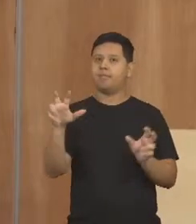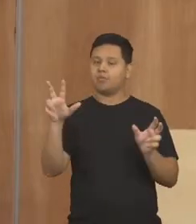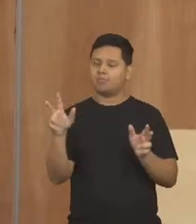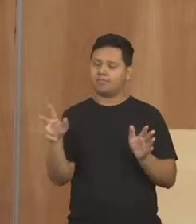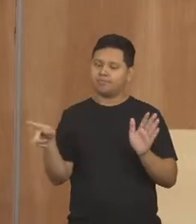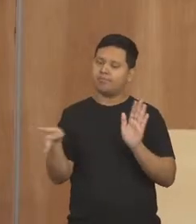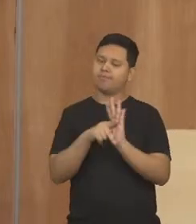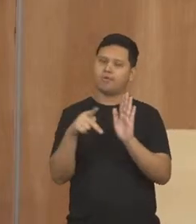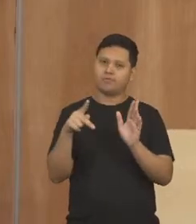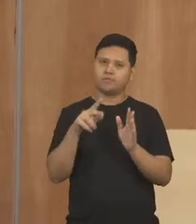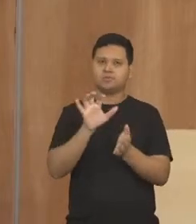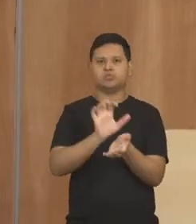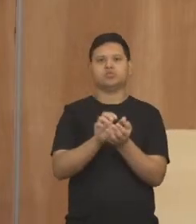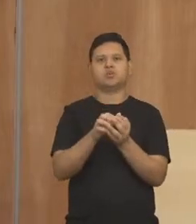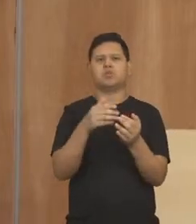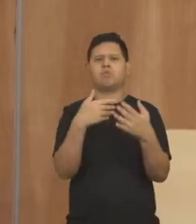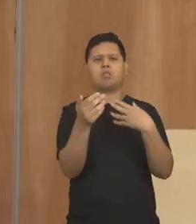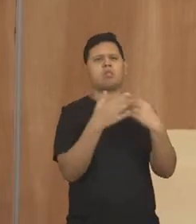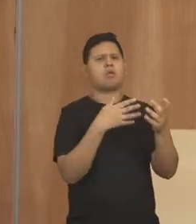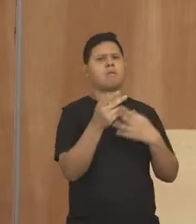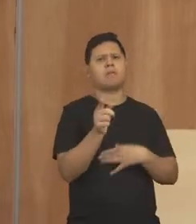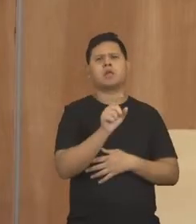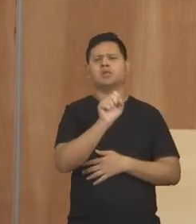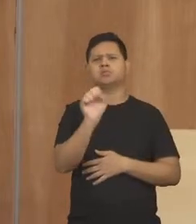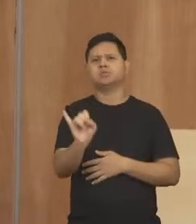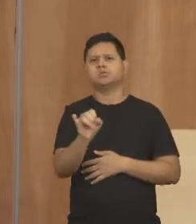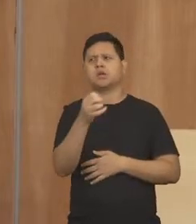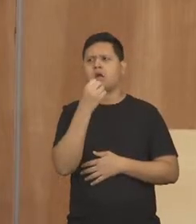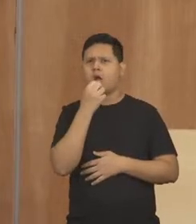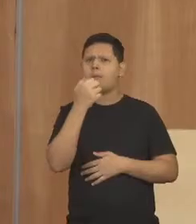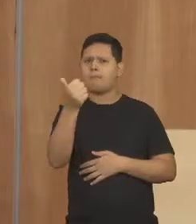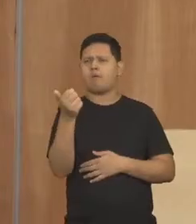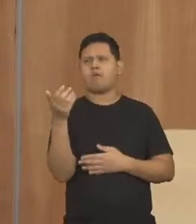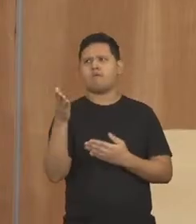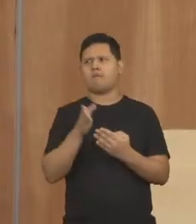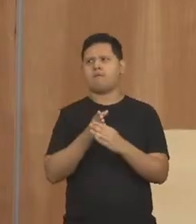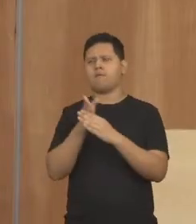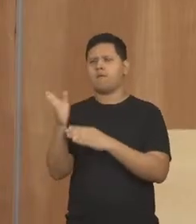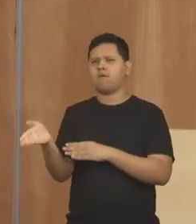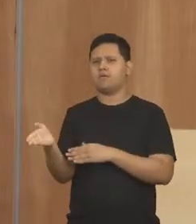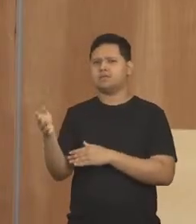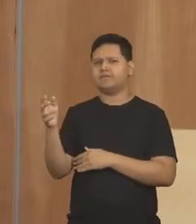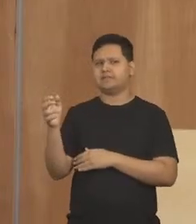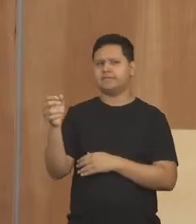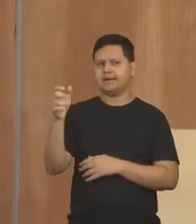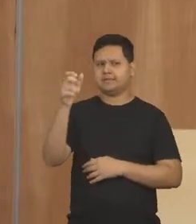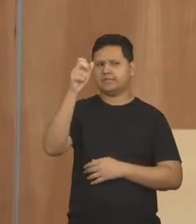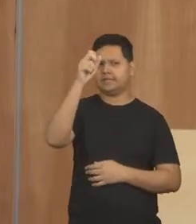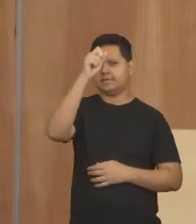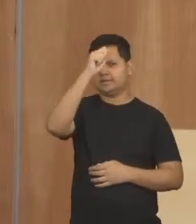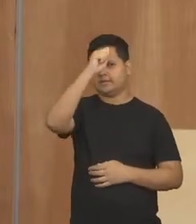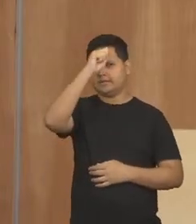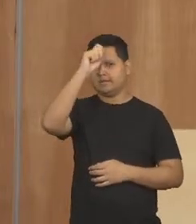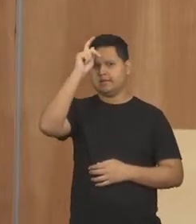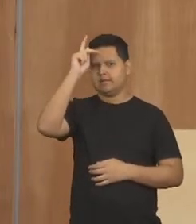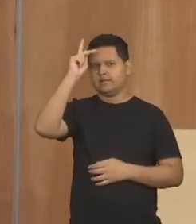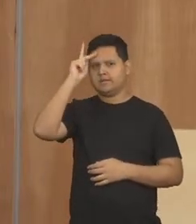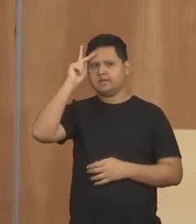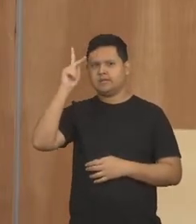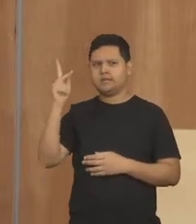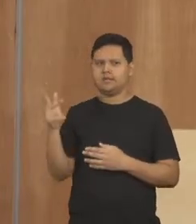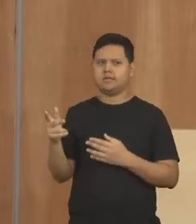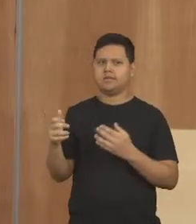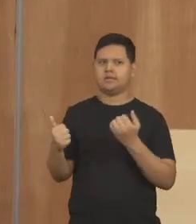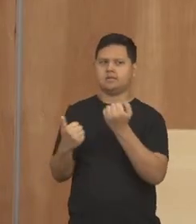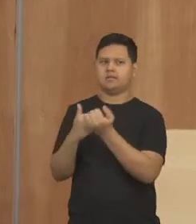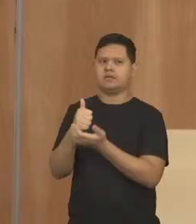de Jacareí, independente se o que é bom vem da base ou da oposição, independente se o que é bom para